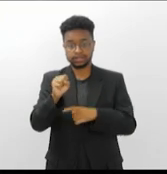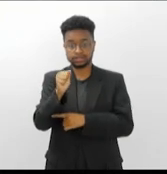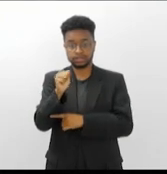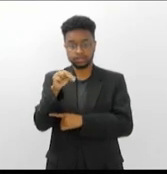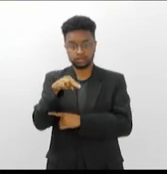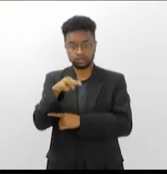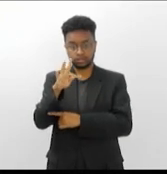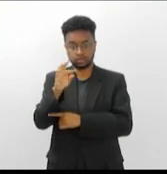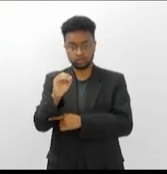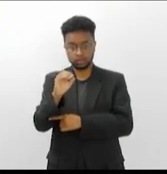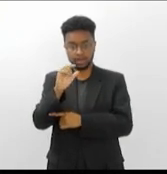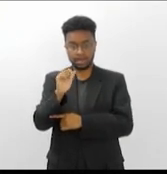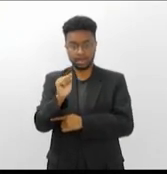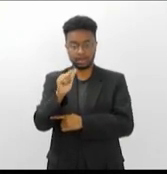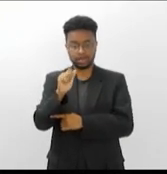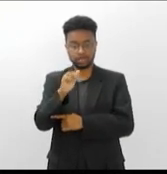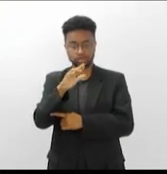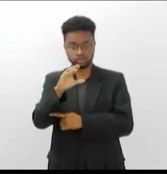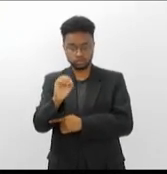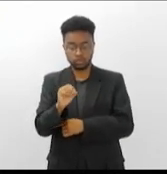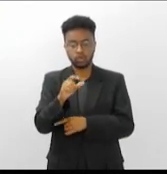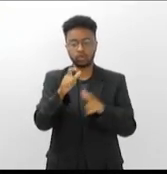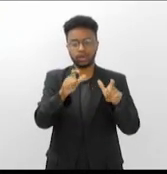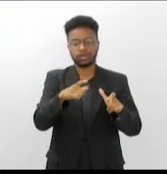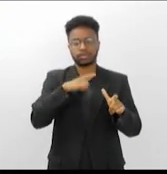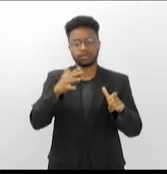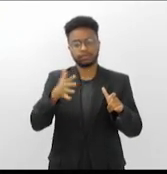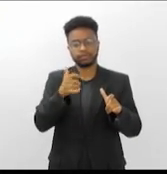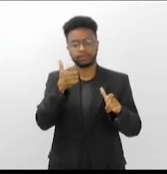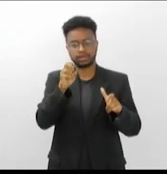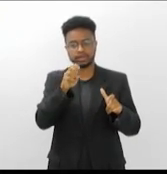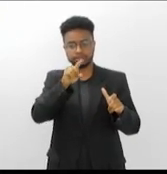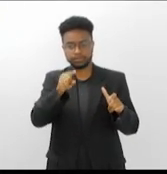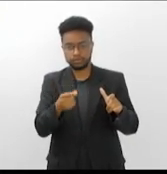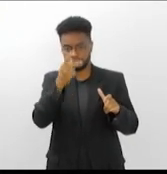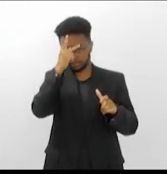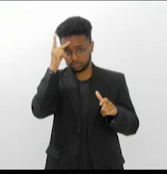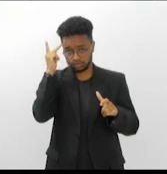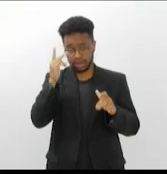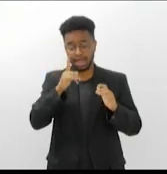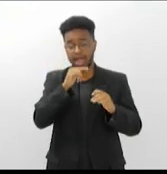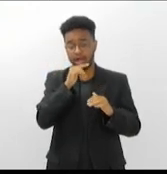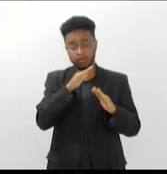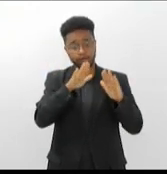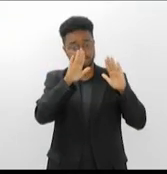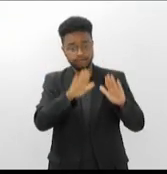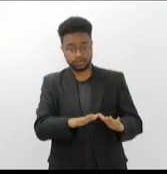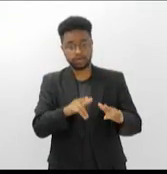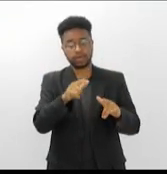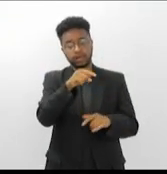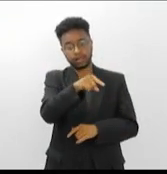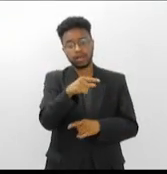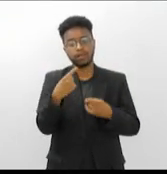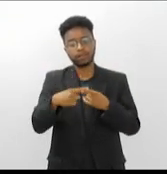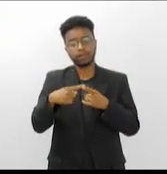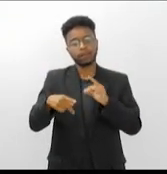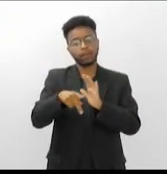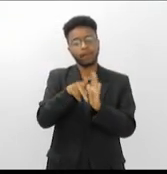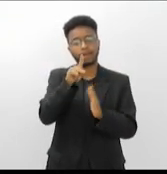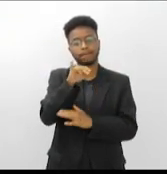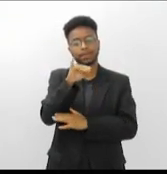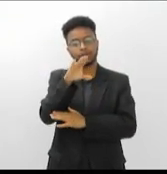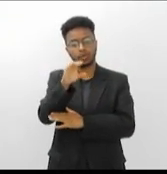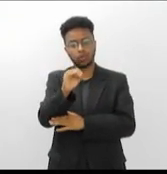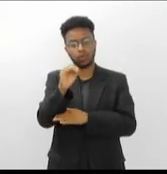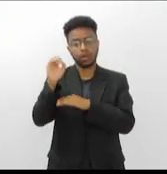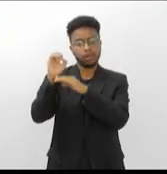distrito de cerca de 15 mil pessoas, ficaria lá, a água que vem do Pico, do Turano, lá de